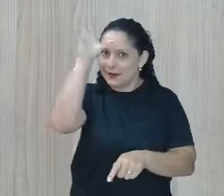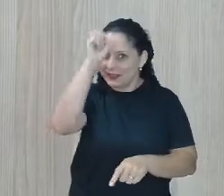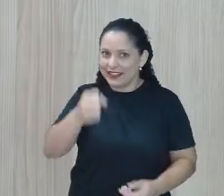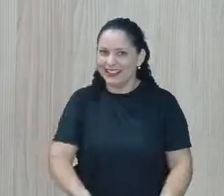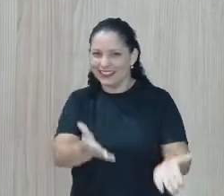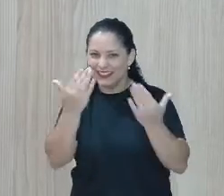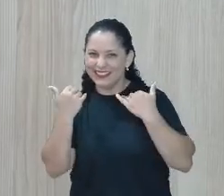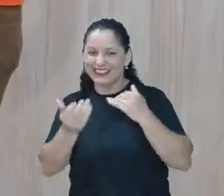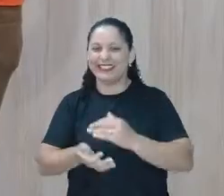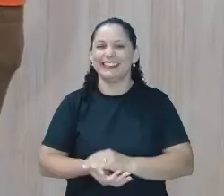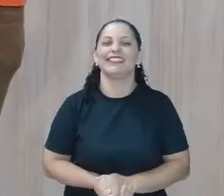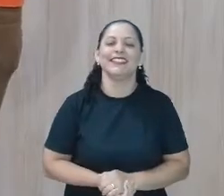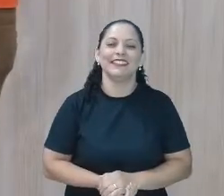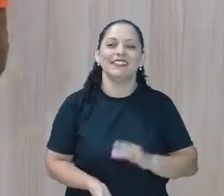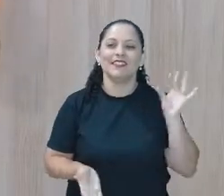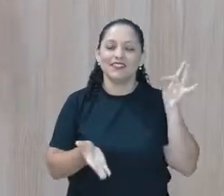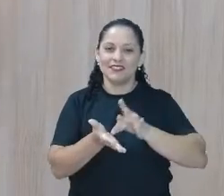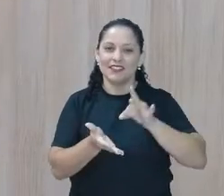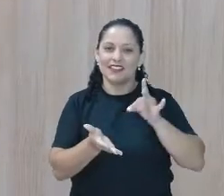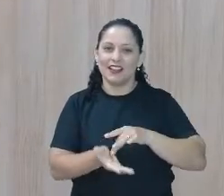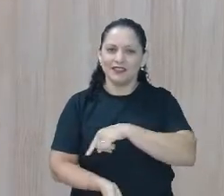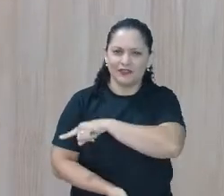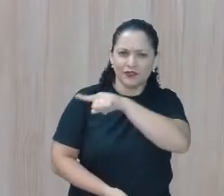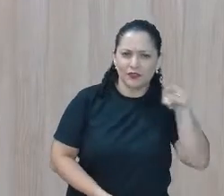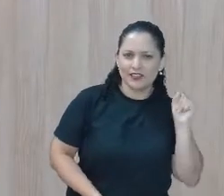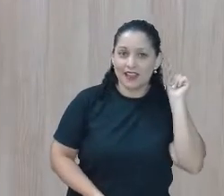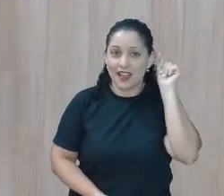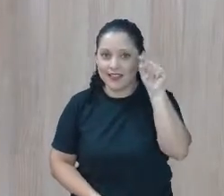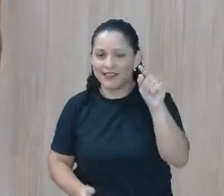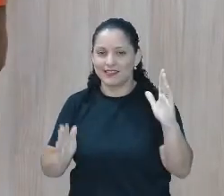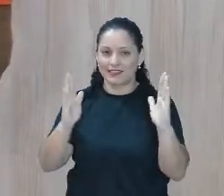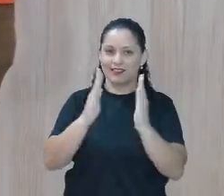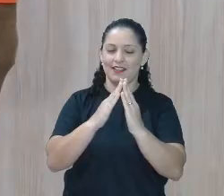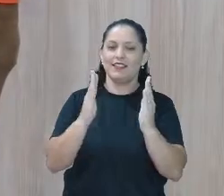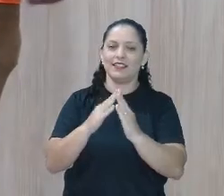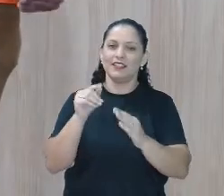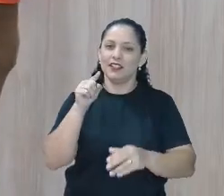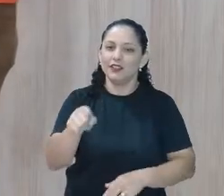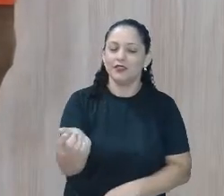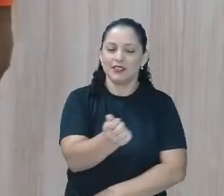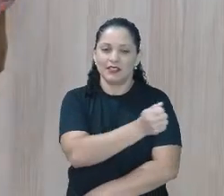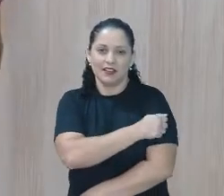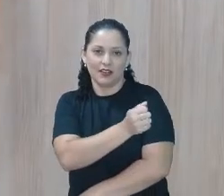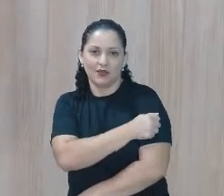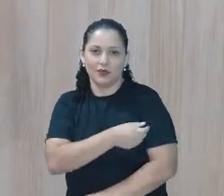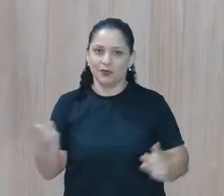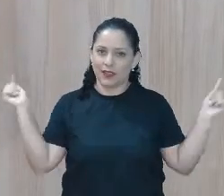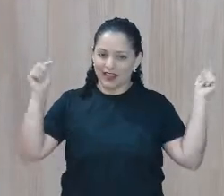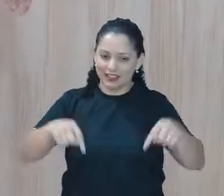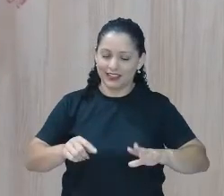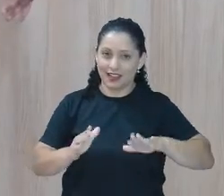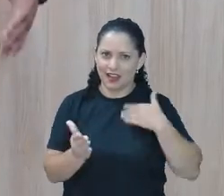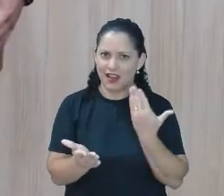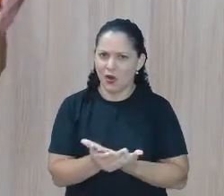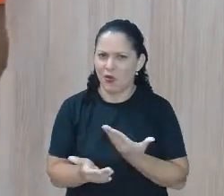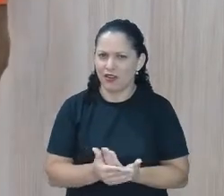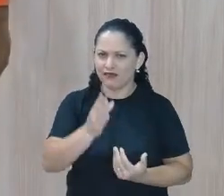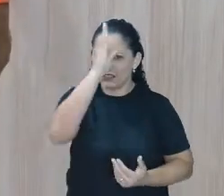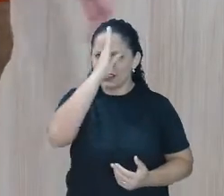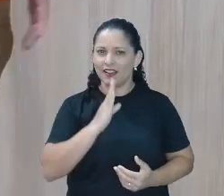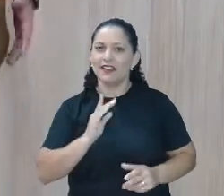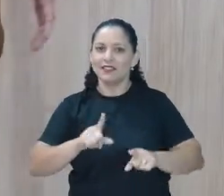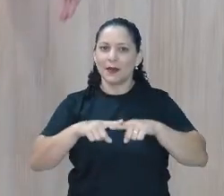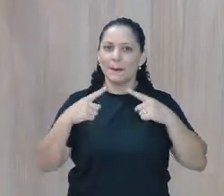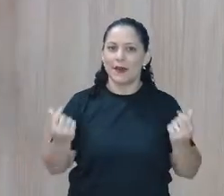comigo? É verdade, para você que está aí em casa, para você que é aluno, essa aula é totalmente gratuita,